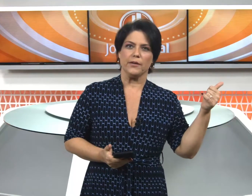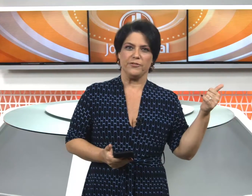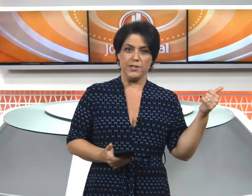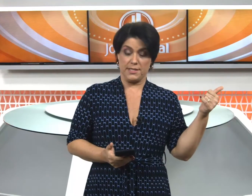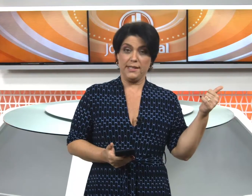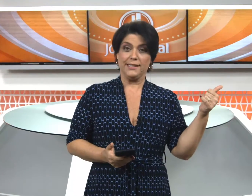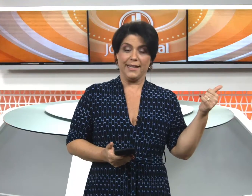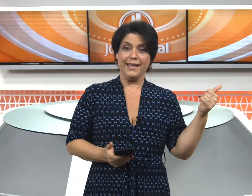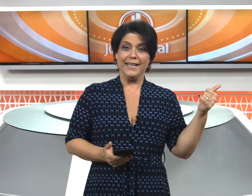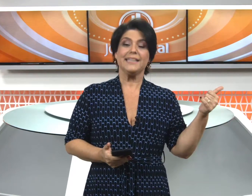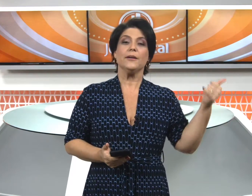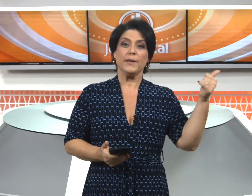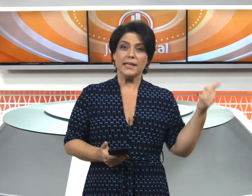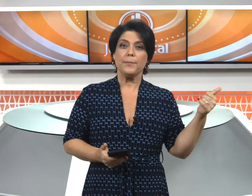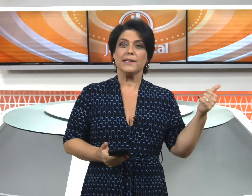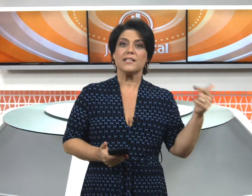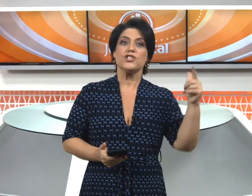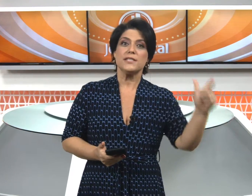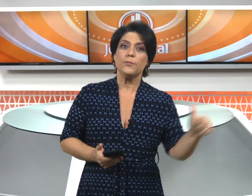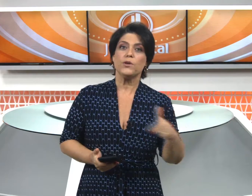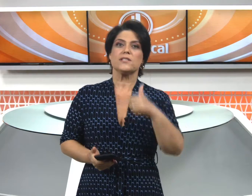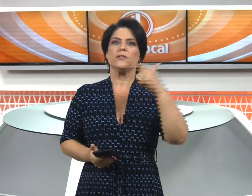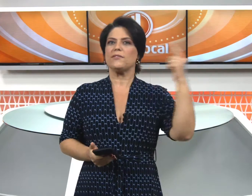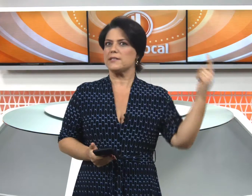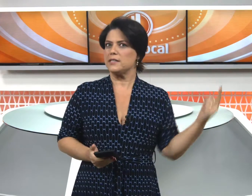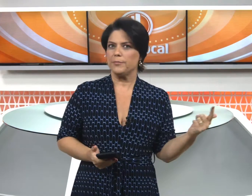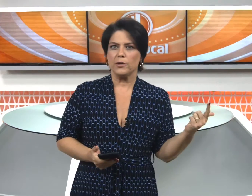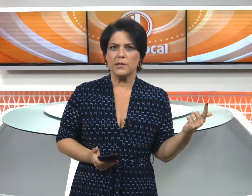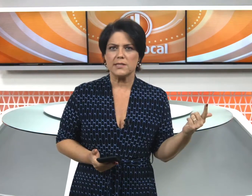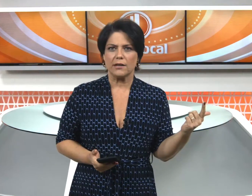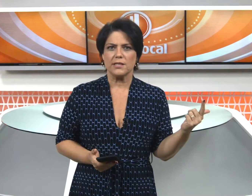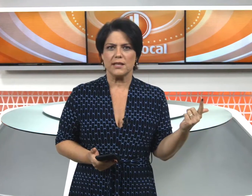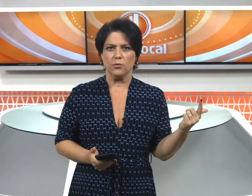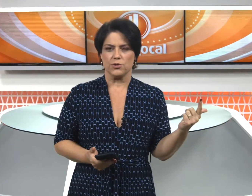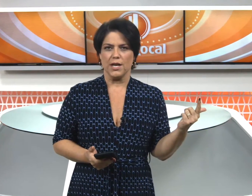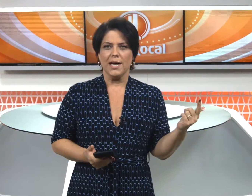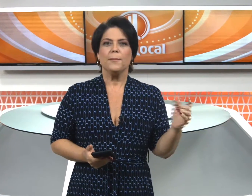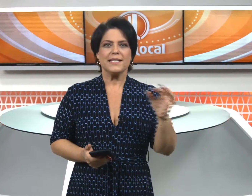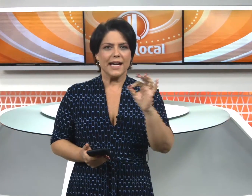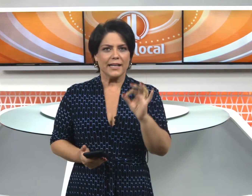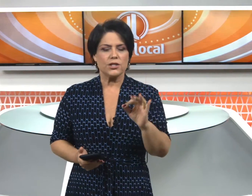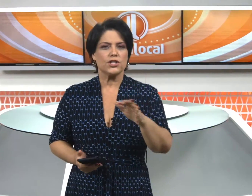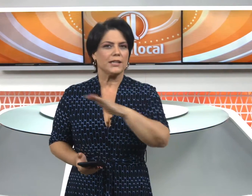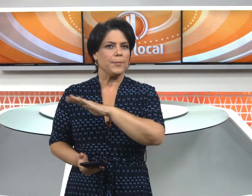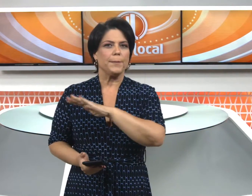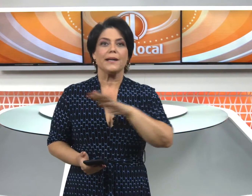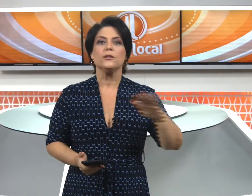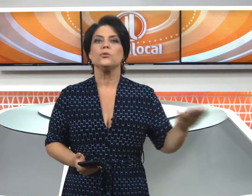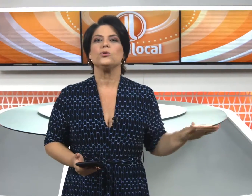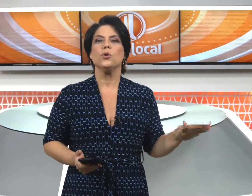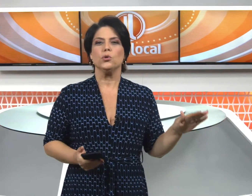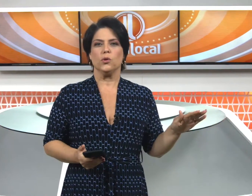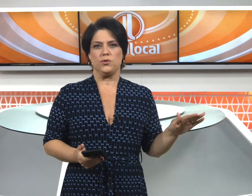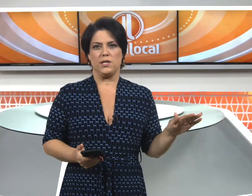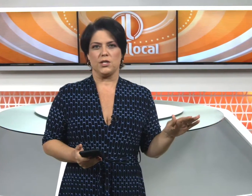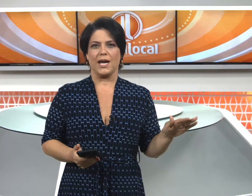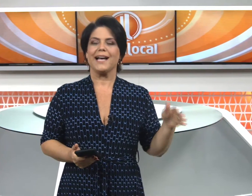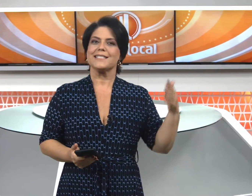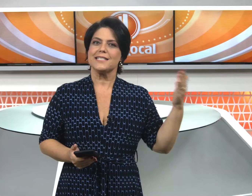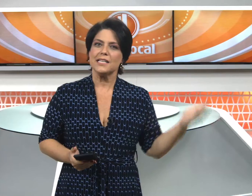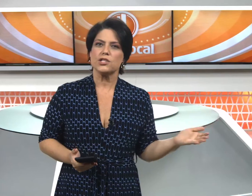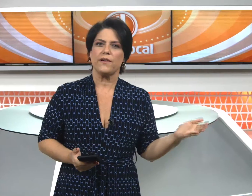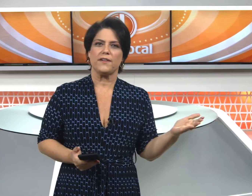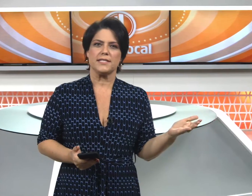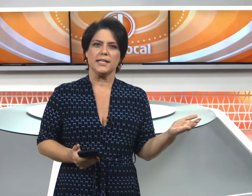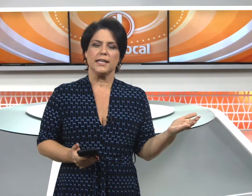vacina pela Anvisa, né? E também depende da distribuição da vacina pelo Ministério da Saúde. Mas garante que já está preparando tudo, ou seja,